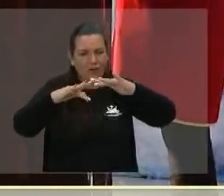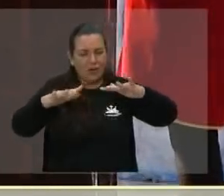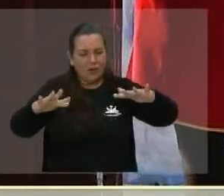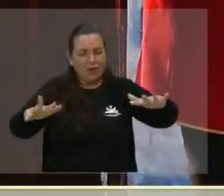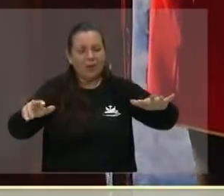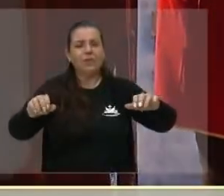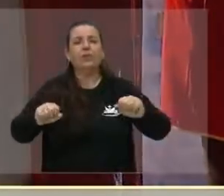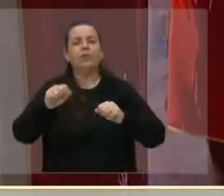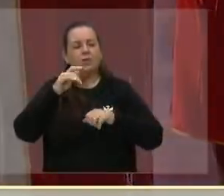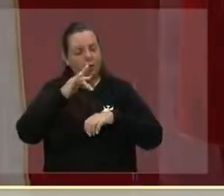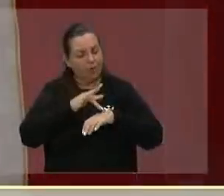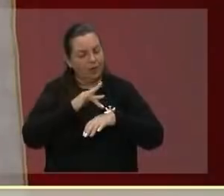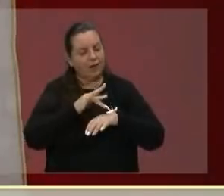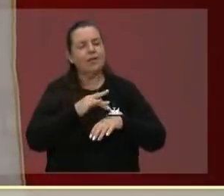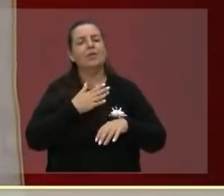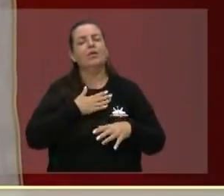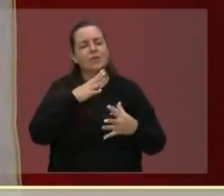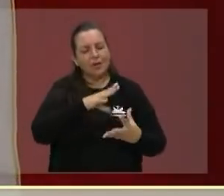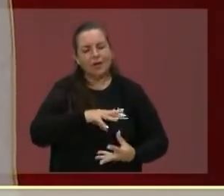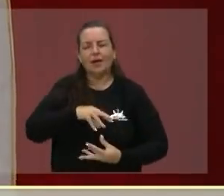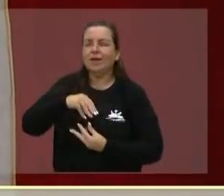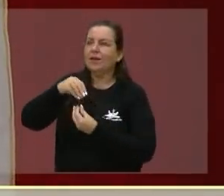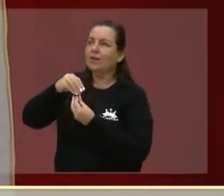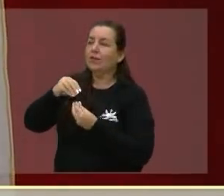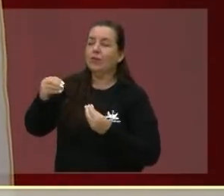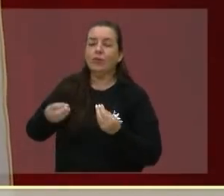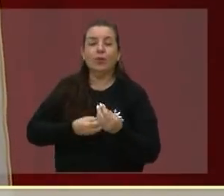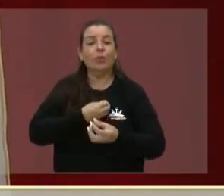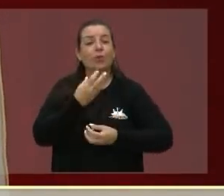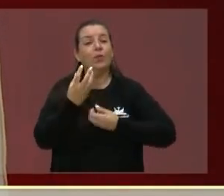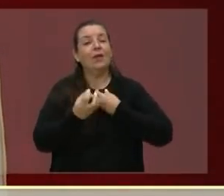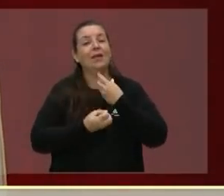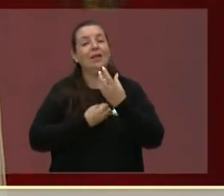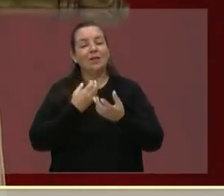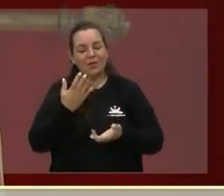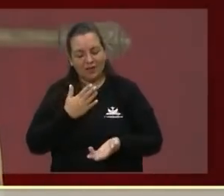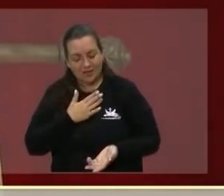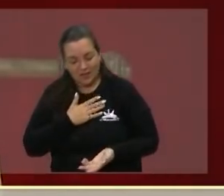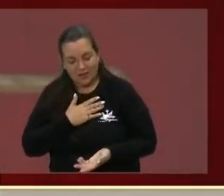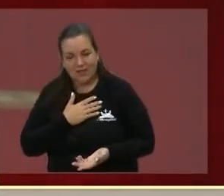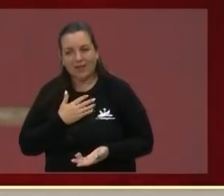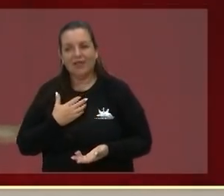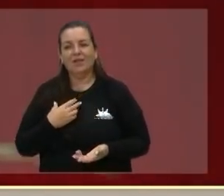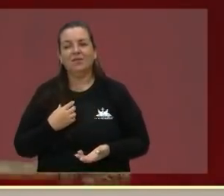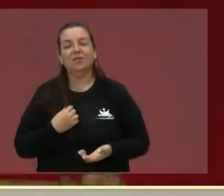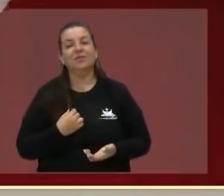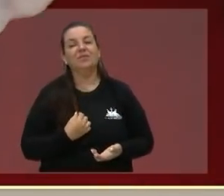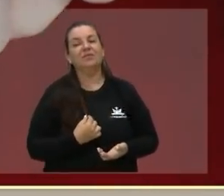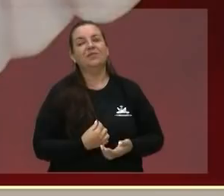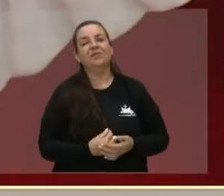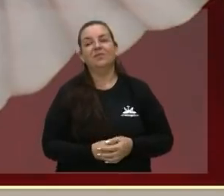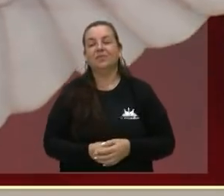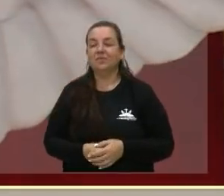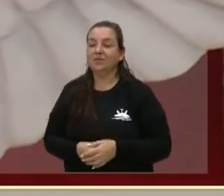poder tocar meu ser fluir em mim